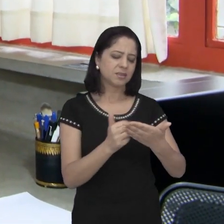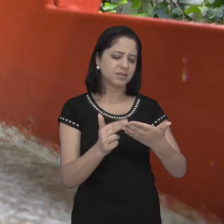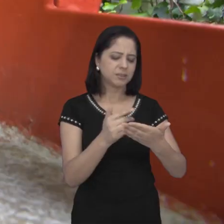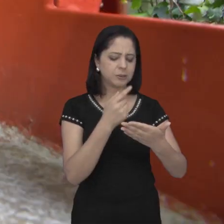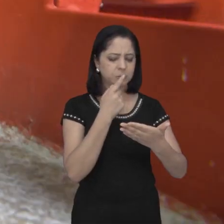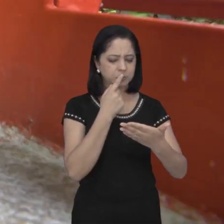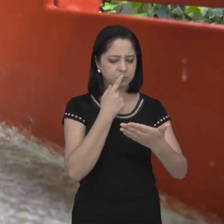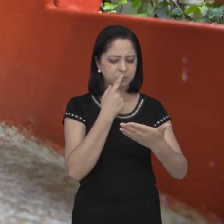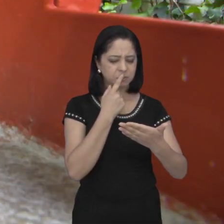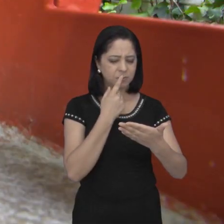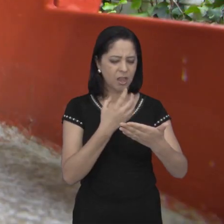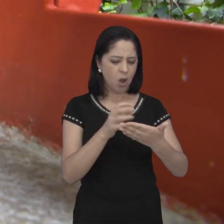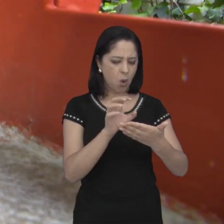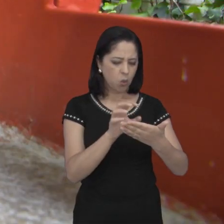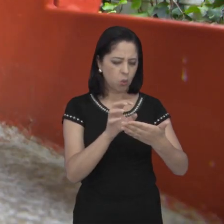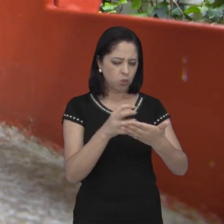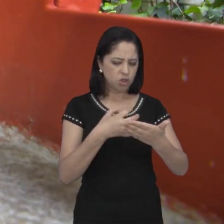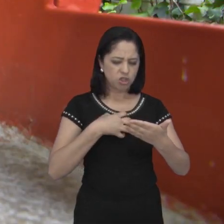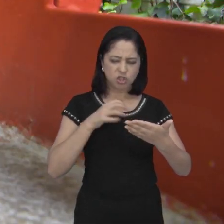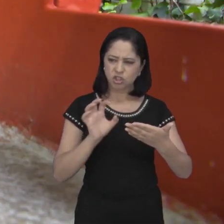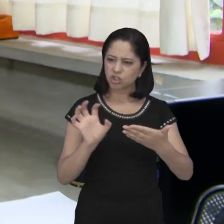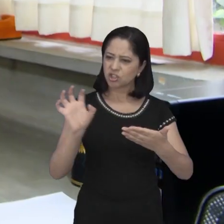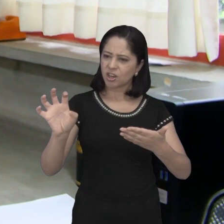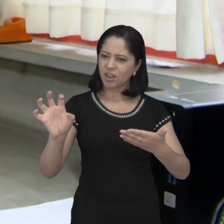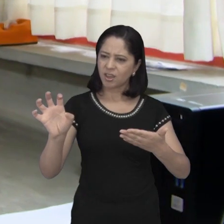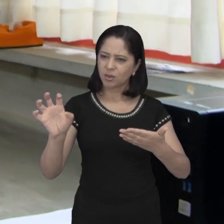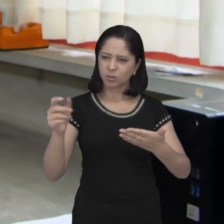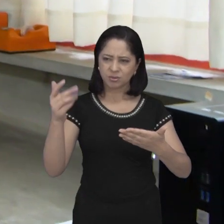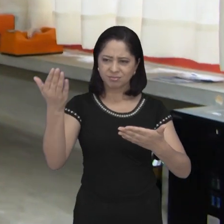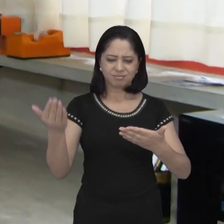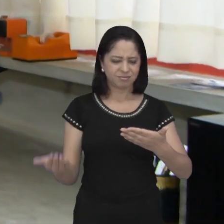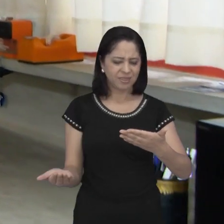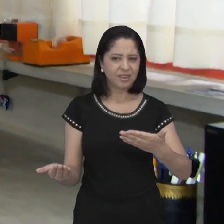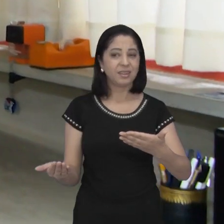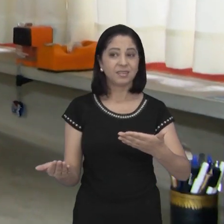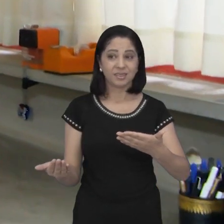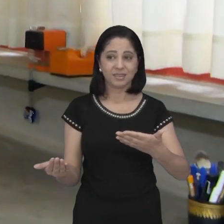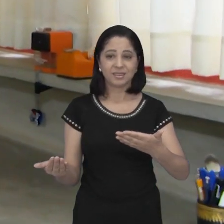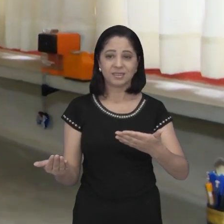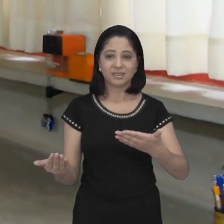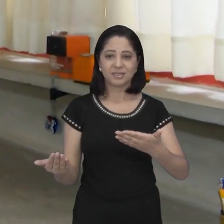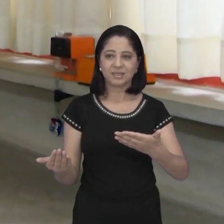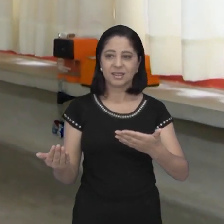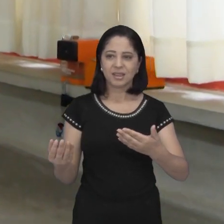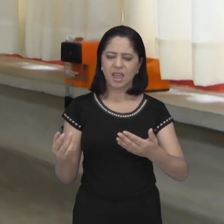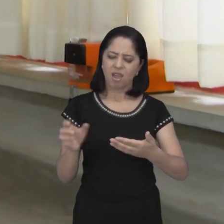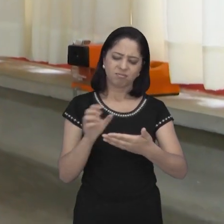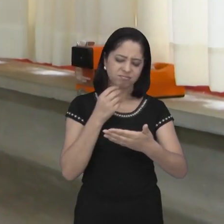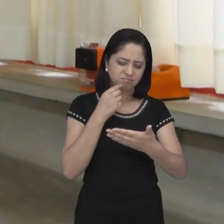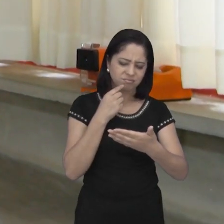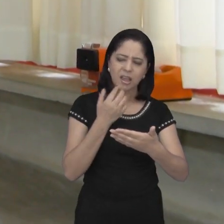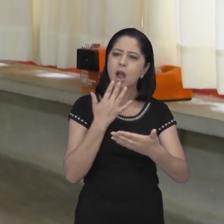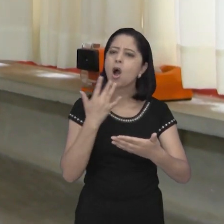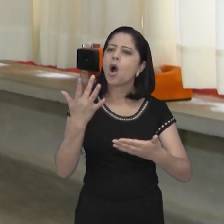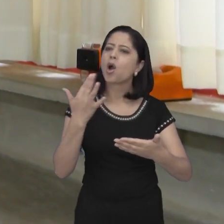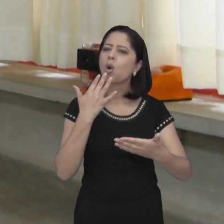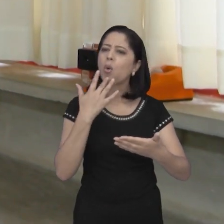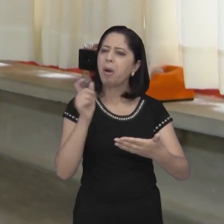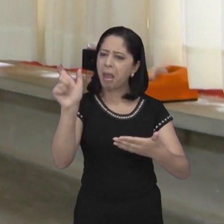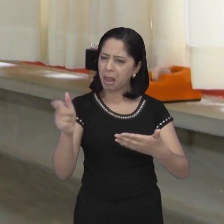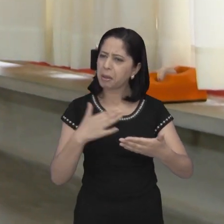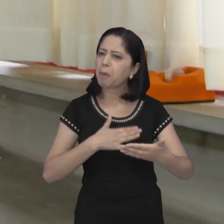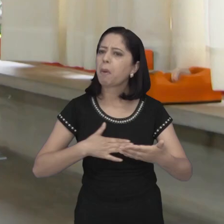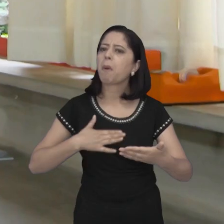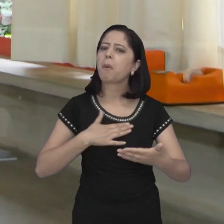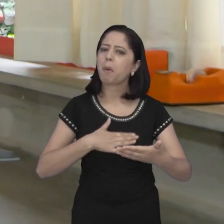entra numa casa de uma arquitetura mais rebuscada, você sente essa conversa que você tem com o autor do projeto,